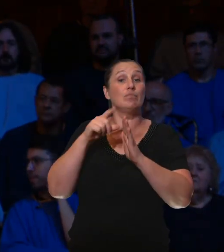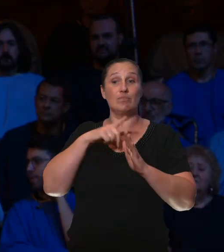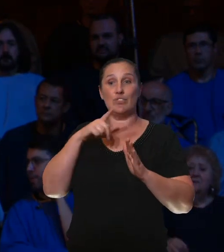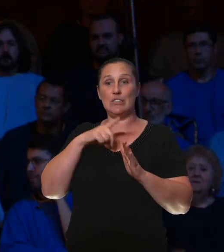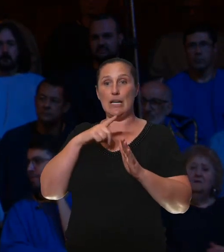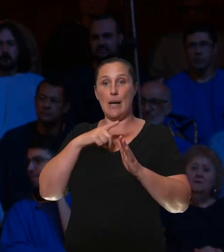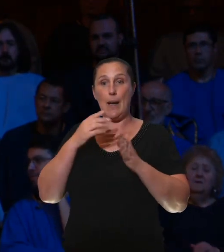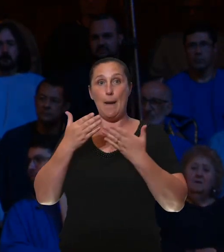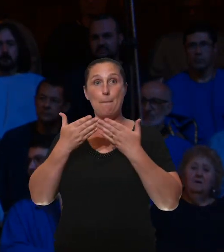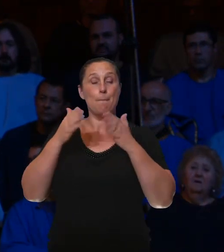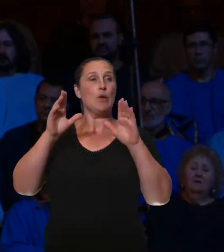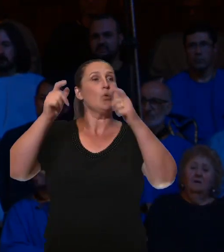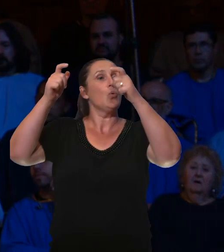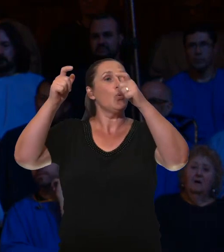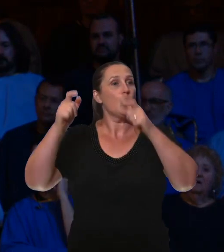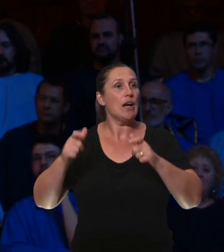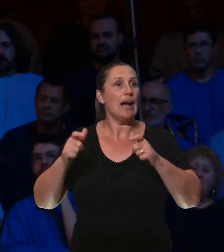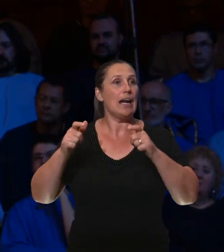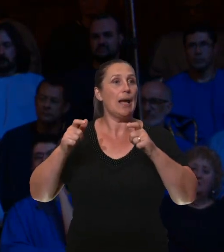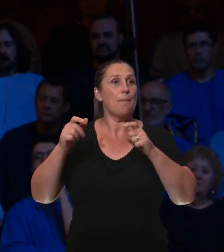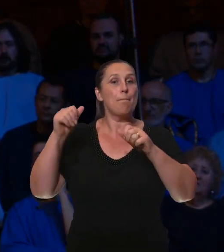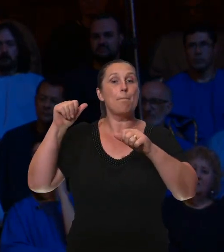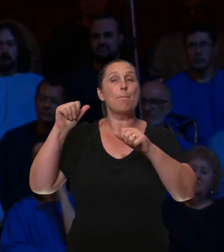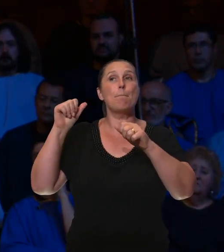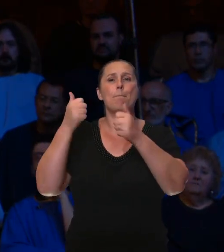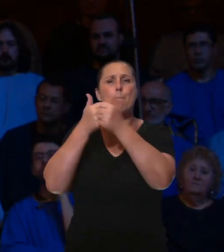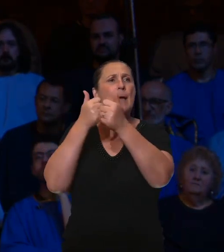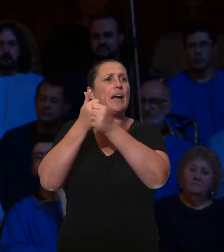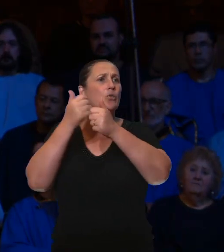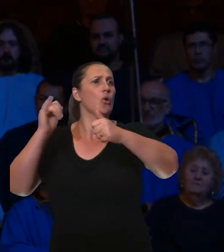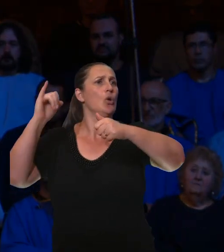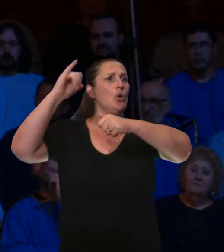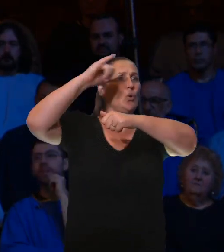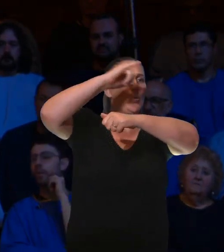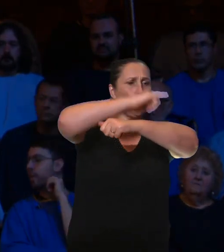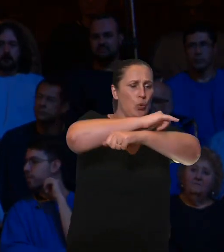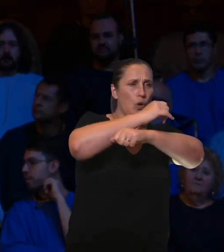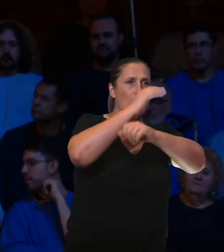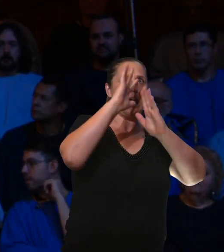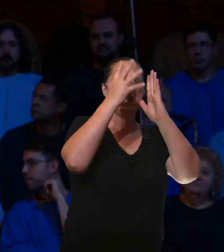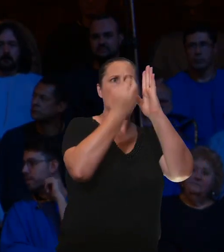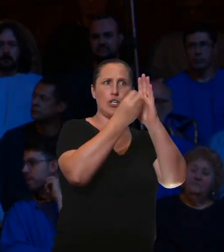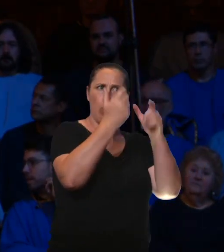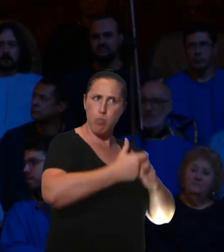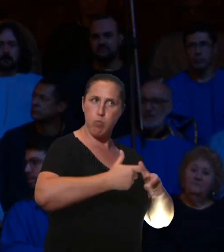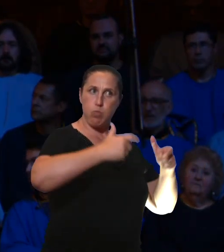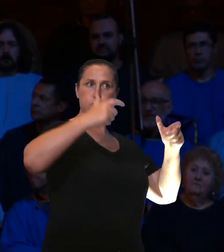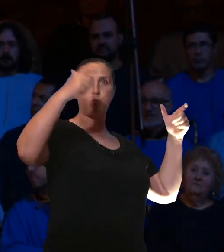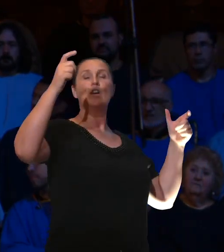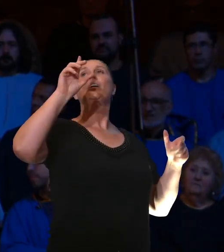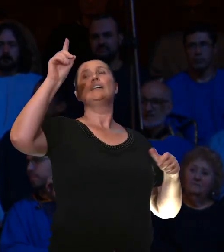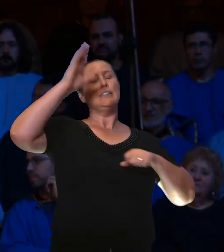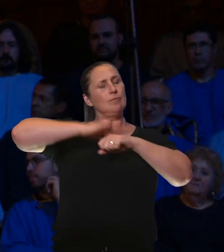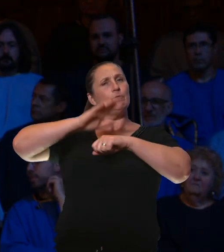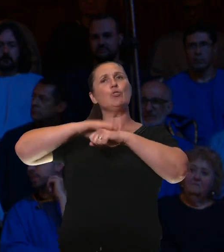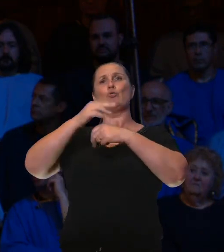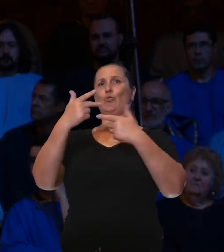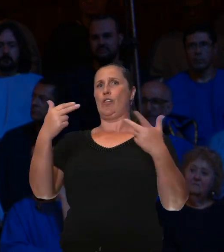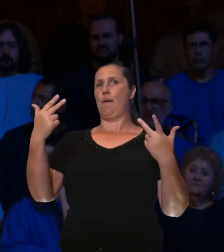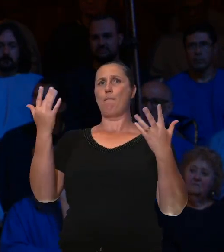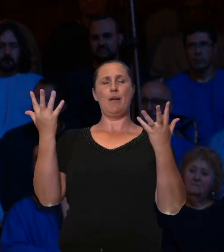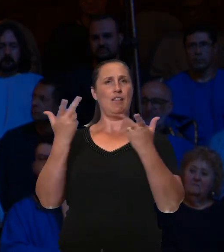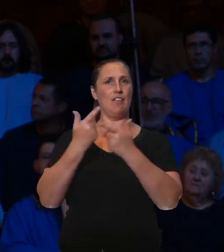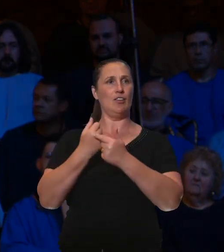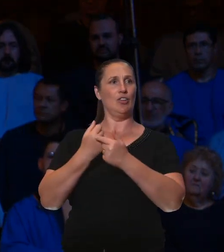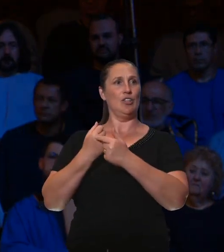sede principal do lado do aeroporto, uma igreja enorme. Deus tem feito coisas tremendas através da vida